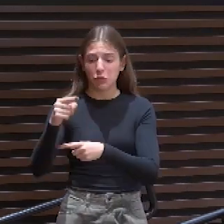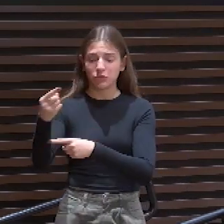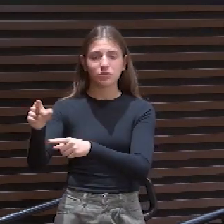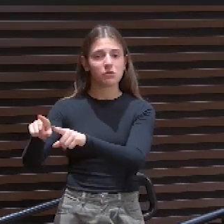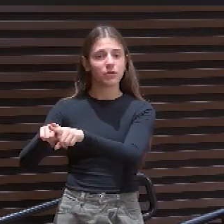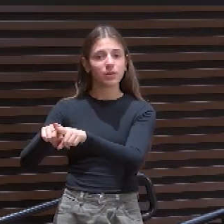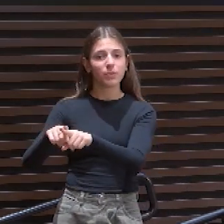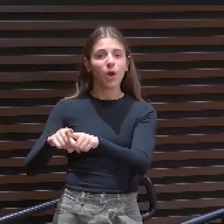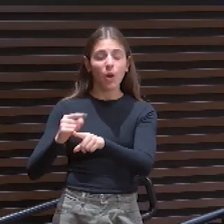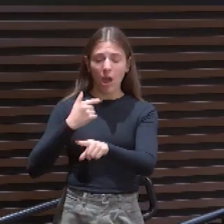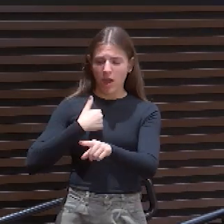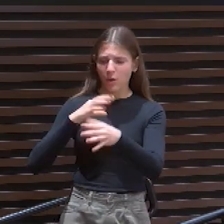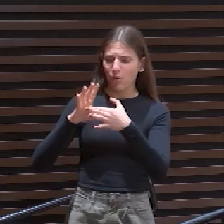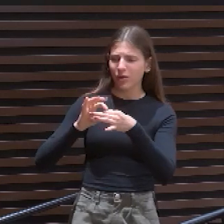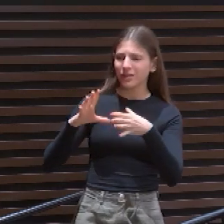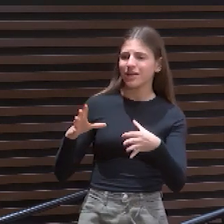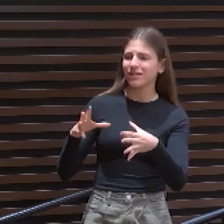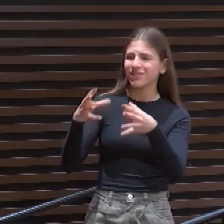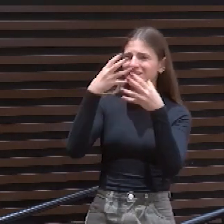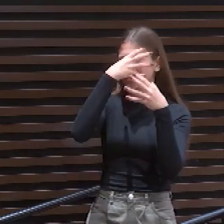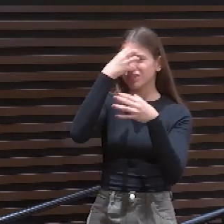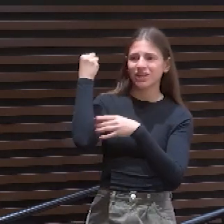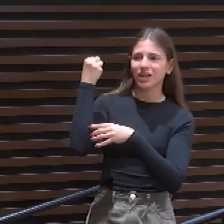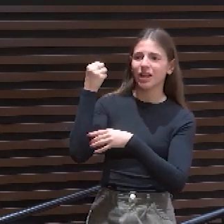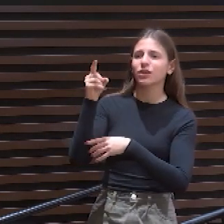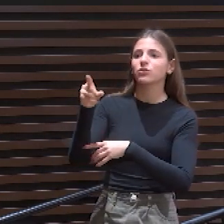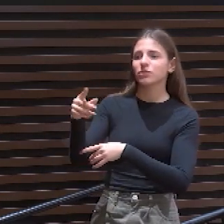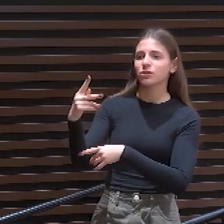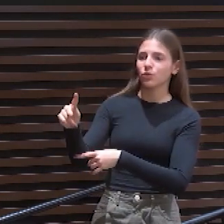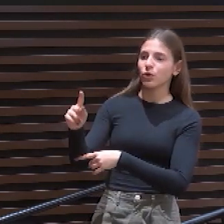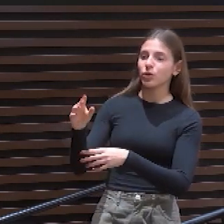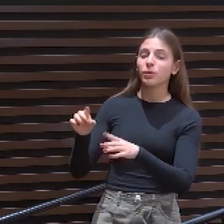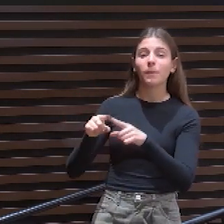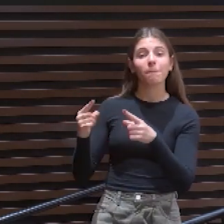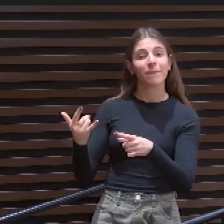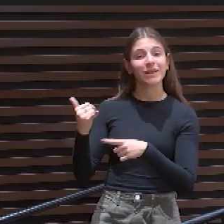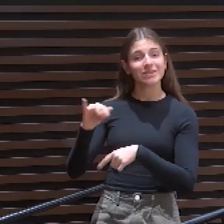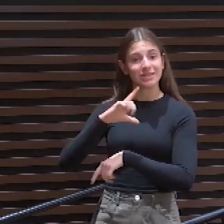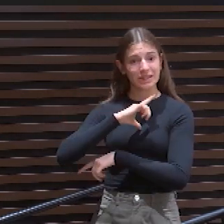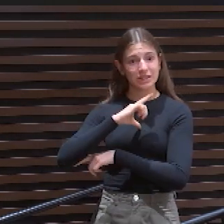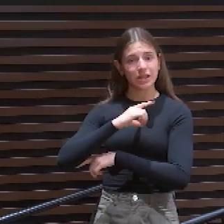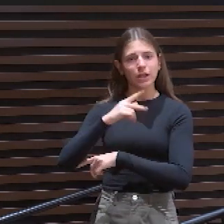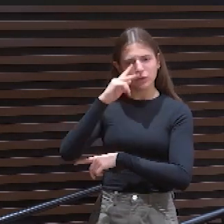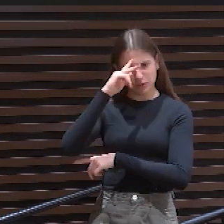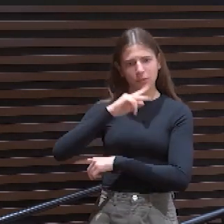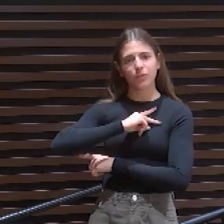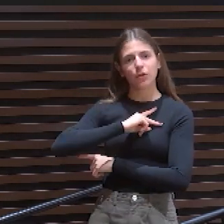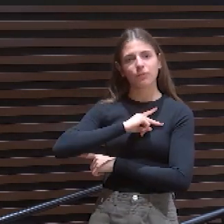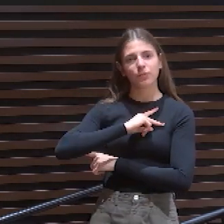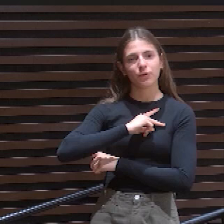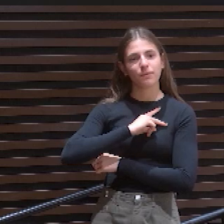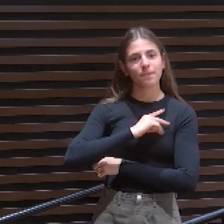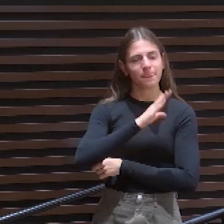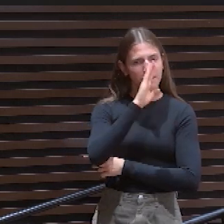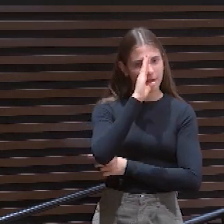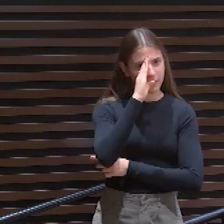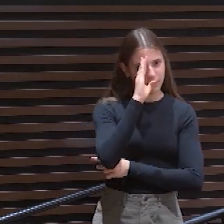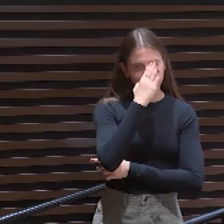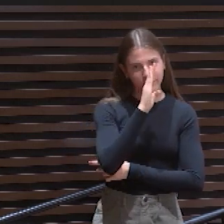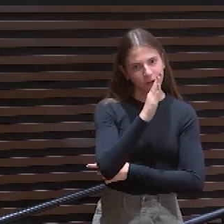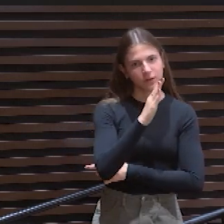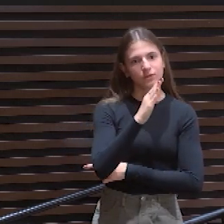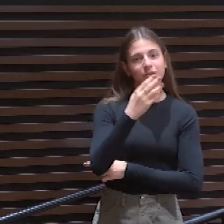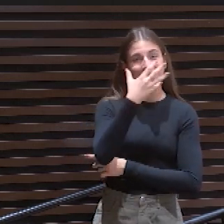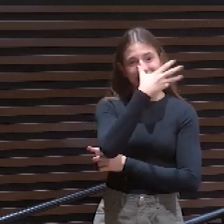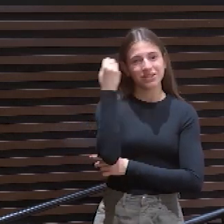o argueiro do teu olho quando tens a trave no teu? Hipócrita! Tira primeiro a trave do teu